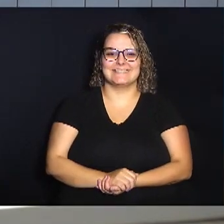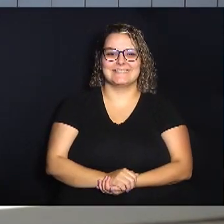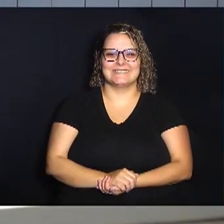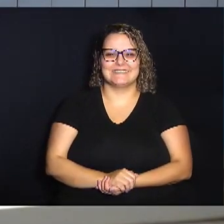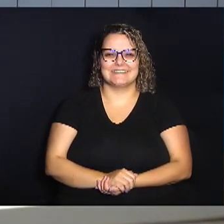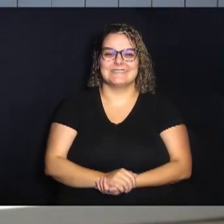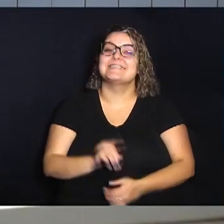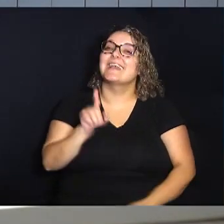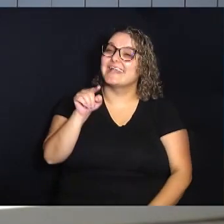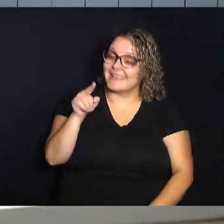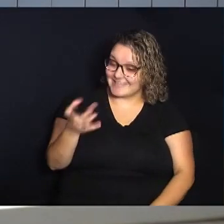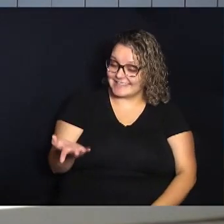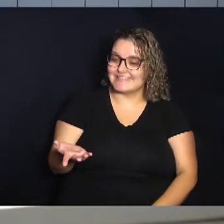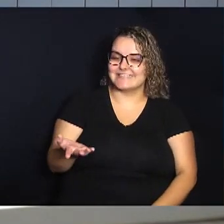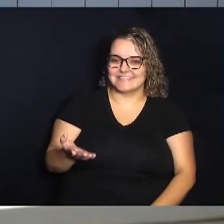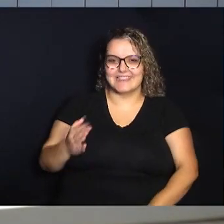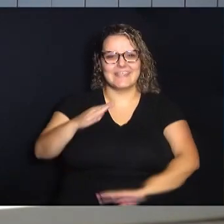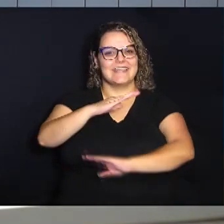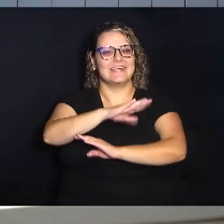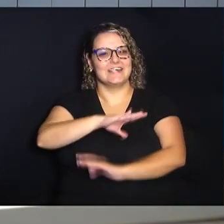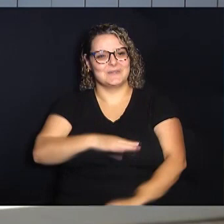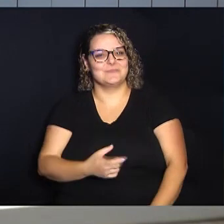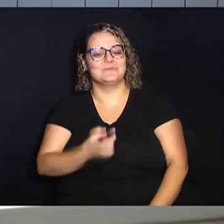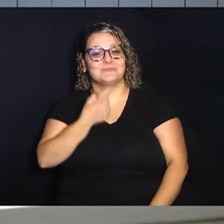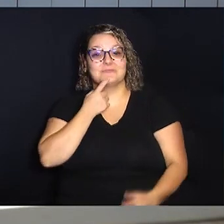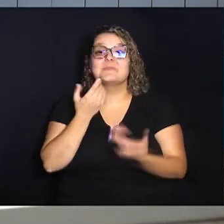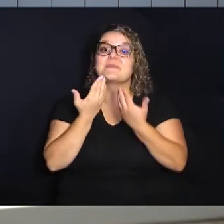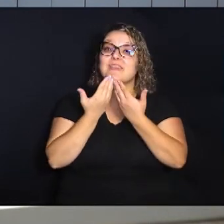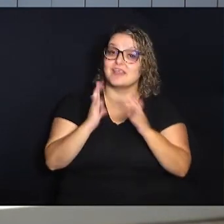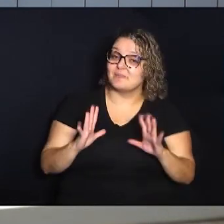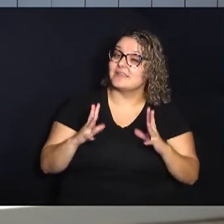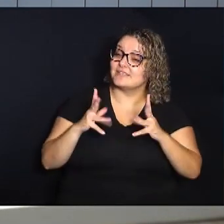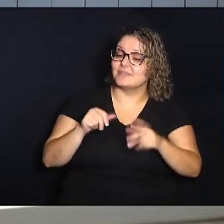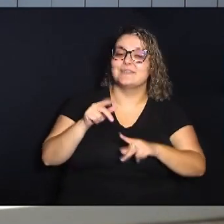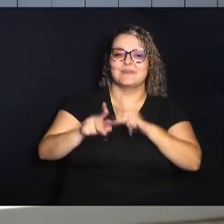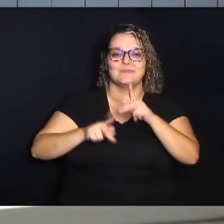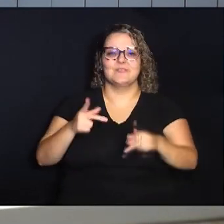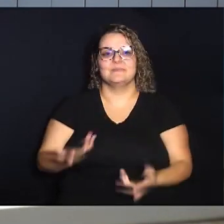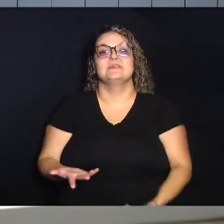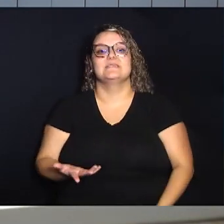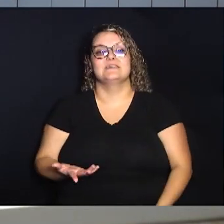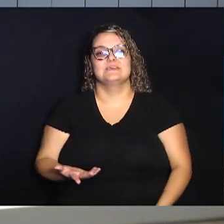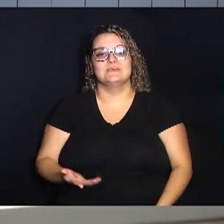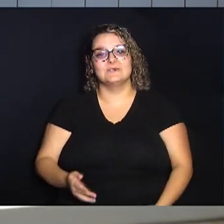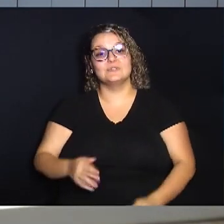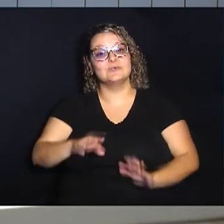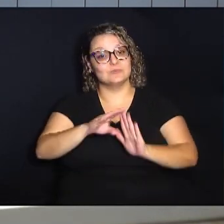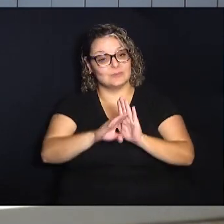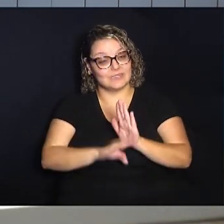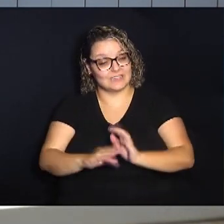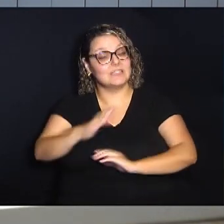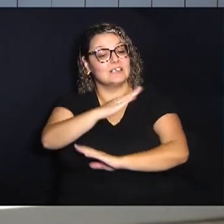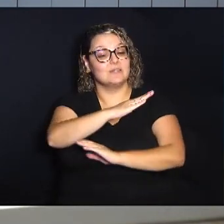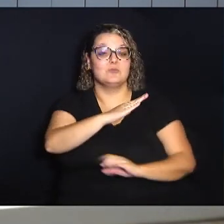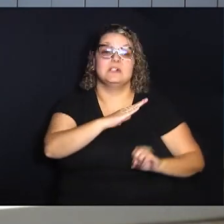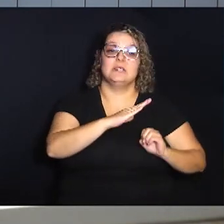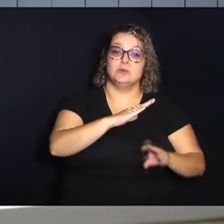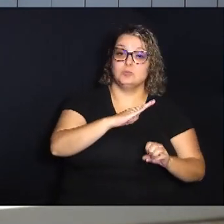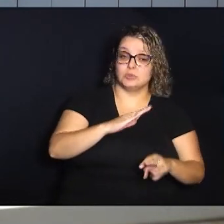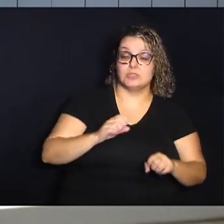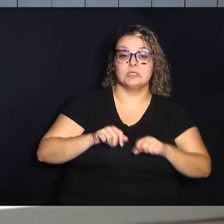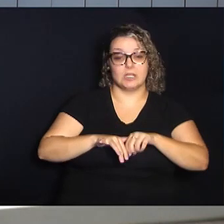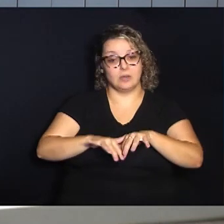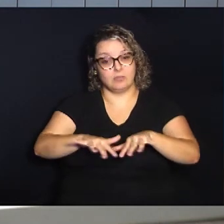É isso aí, olha, é a Câmara de Campinas aberta a toda a população através do programa Câmara Educa, que abrange